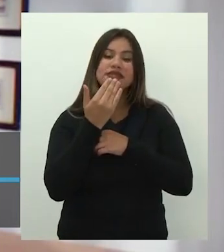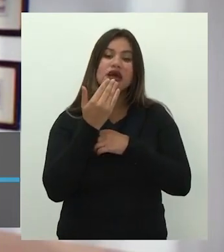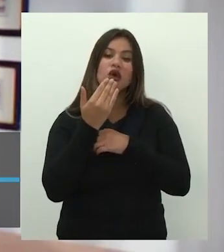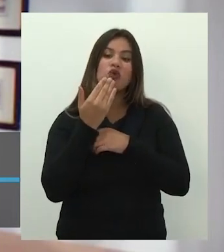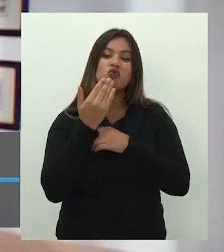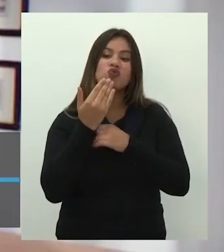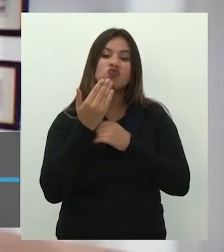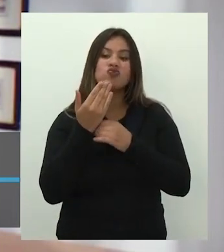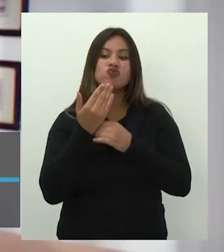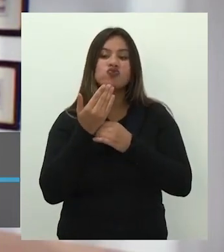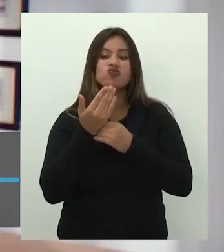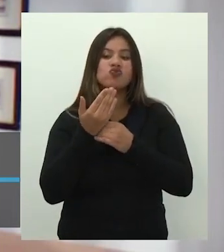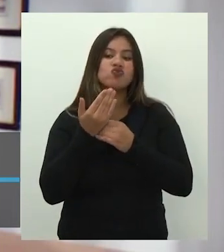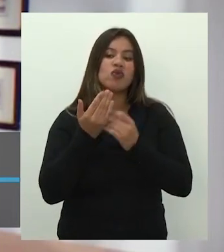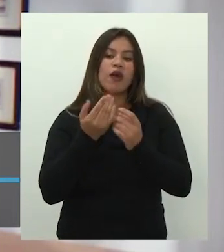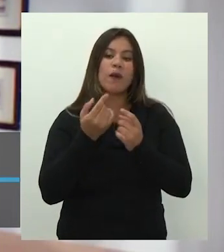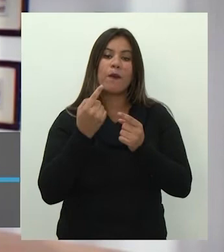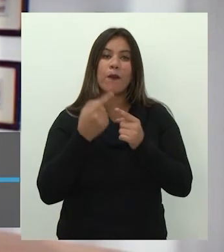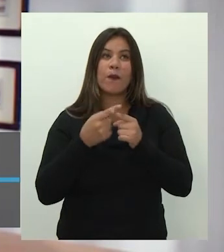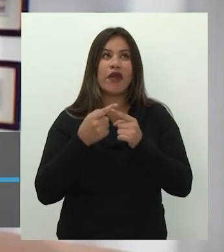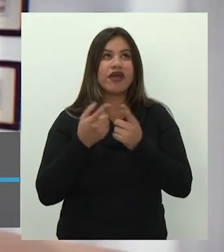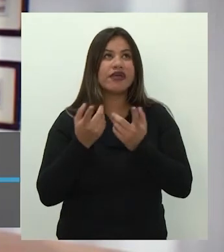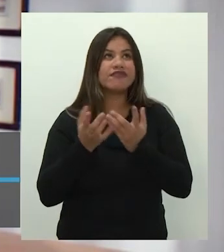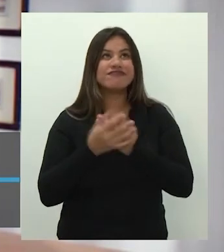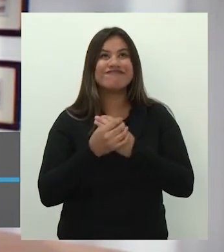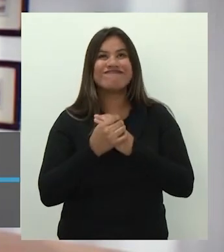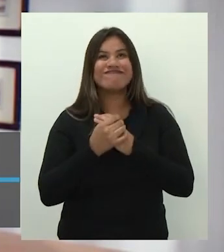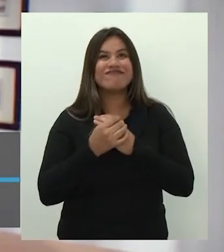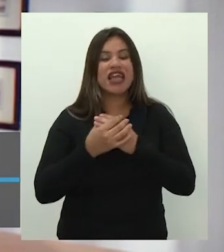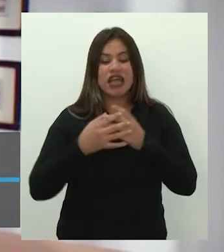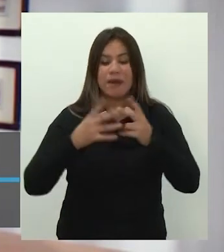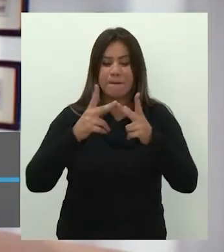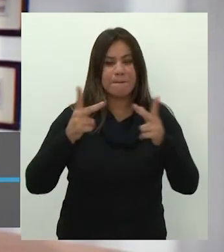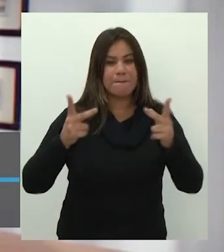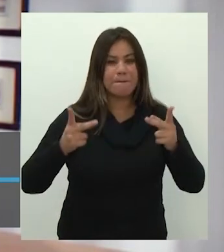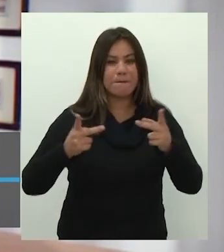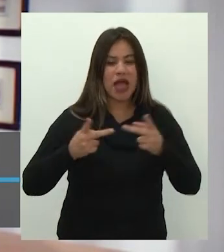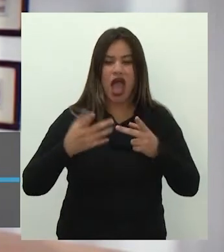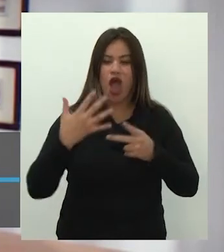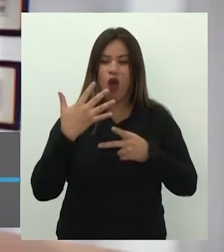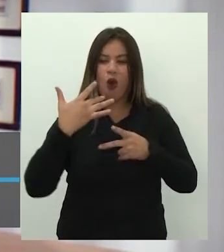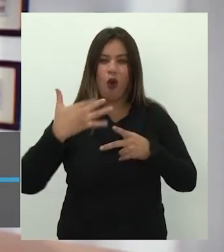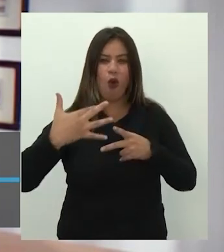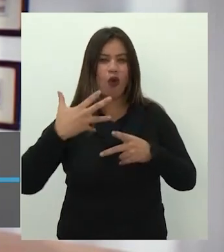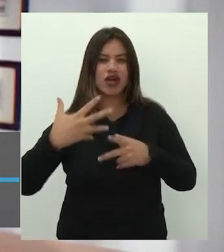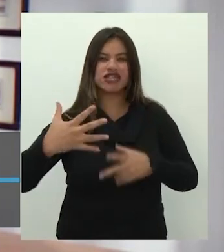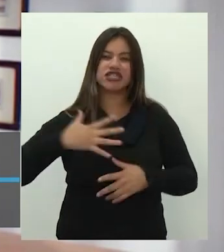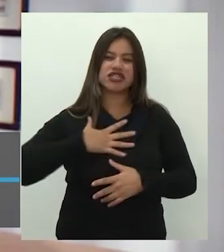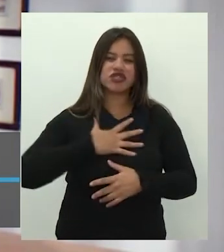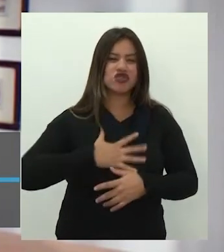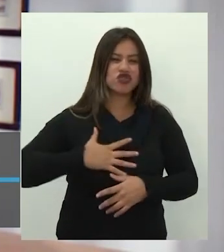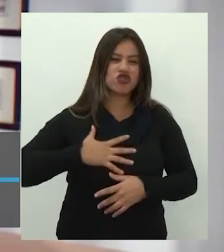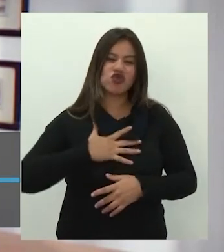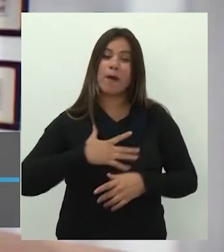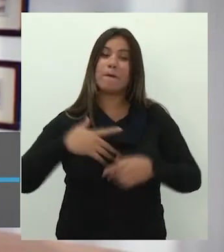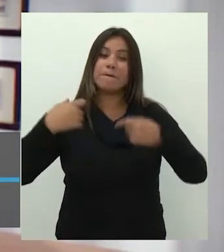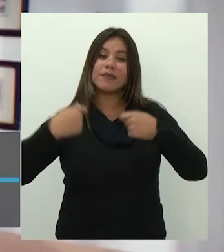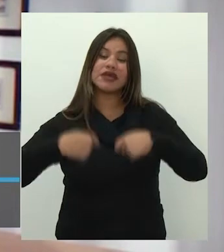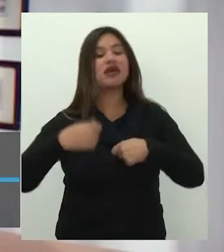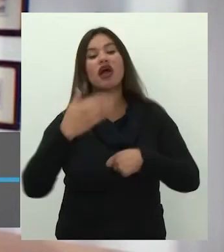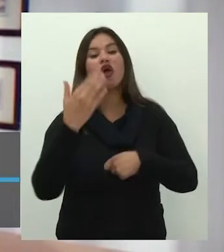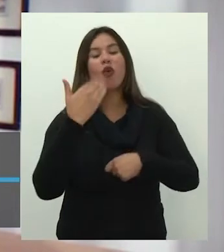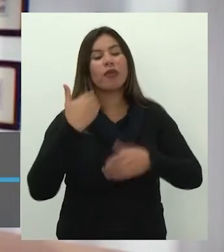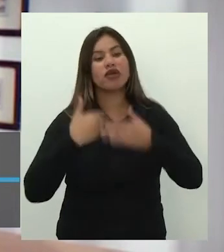é rica, não é aquela alimentação daquele prato colorido que nós todos devemos fazer em